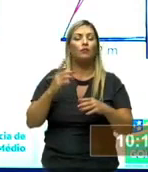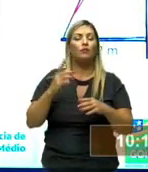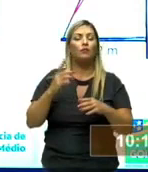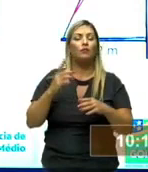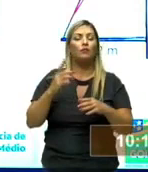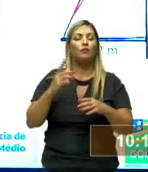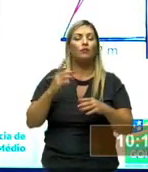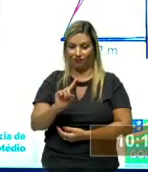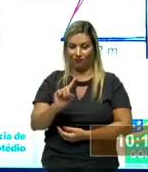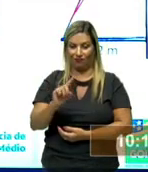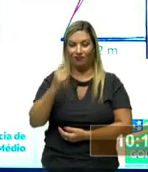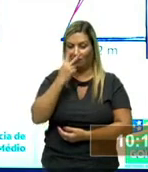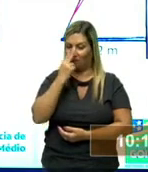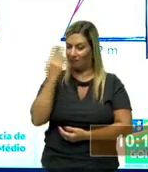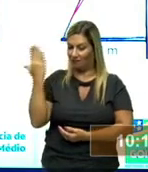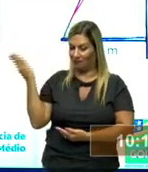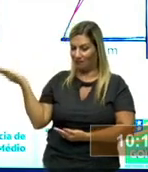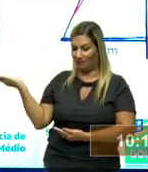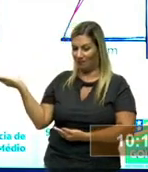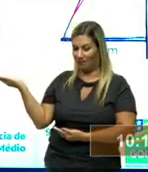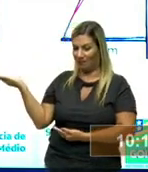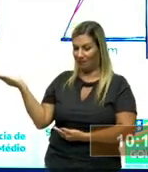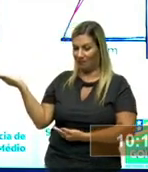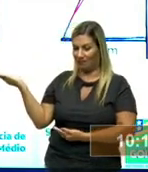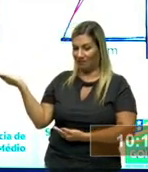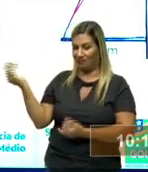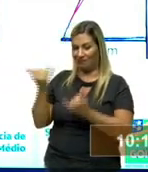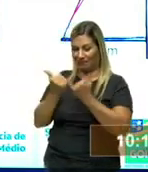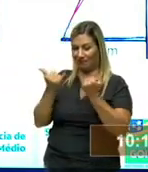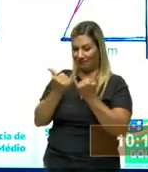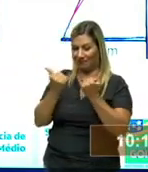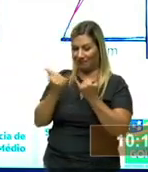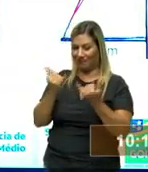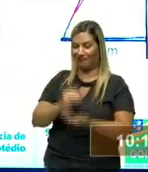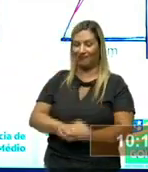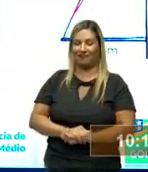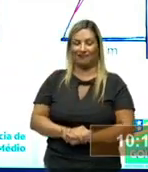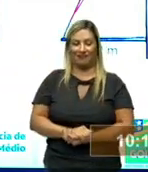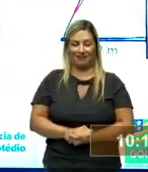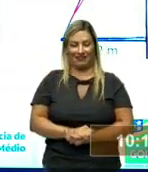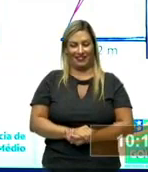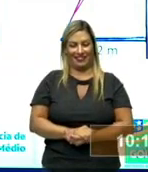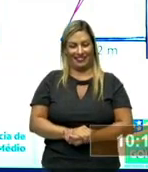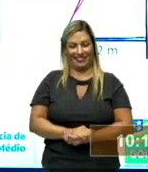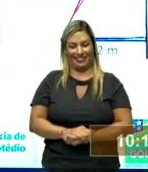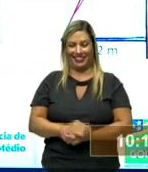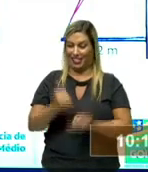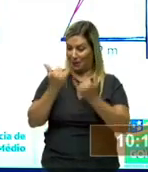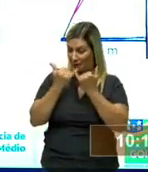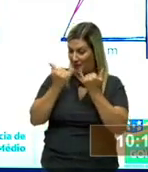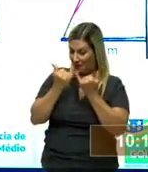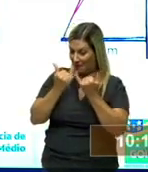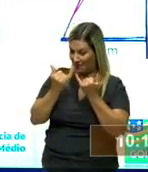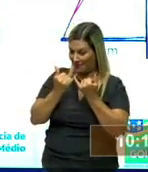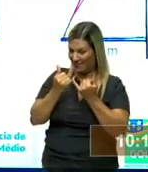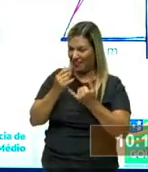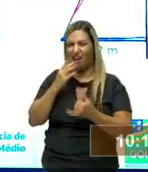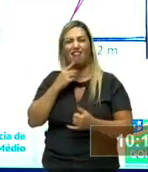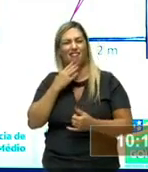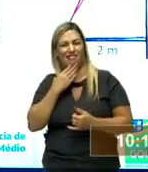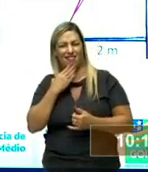ele vai fazer uma figura parecida com isso Oi tá gente não é para ficar